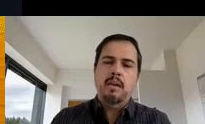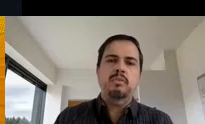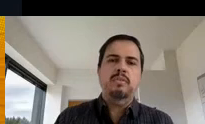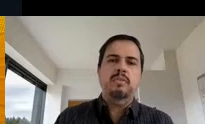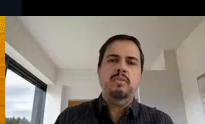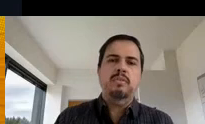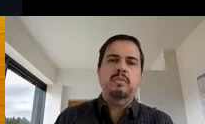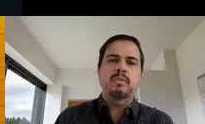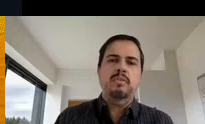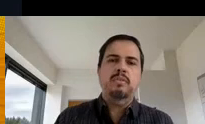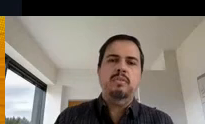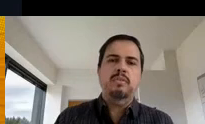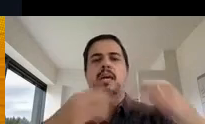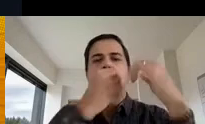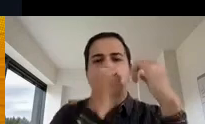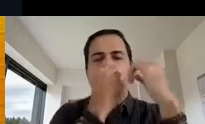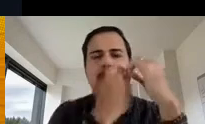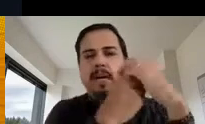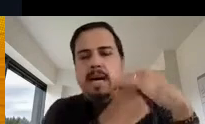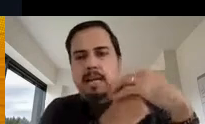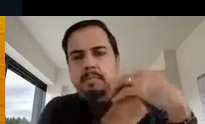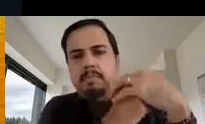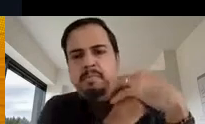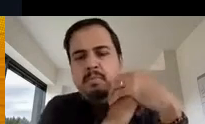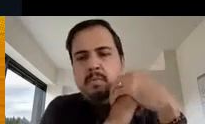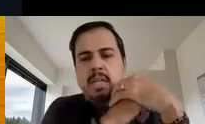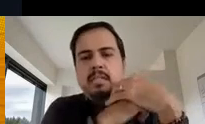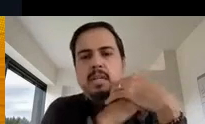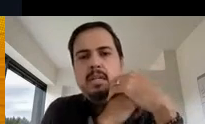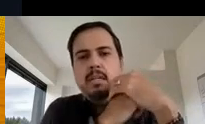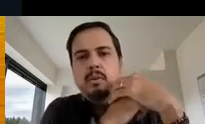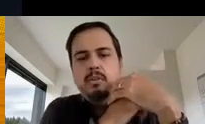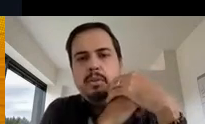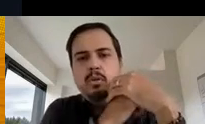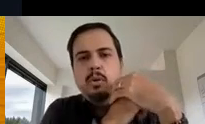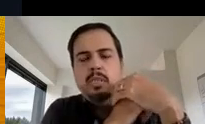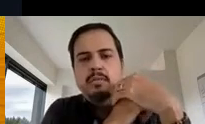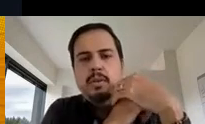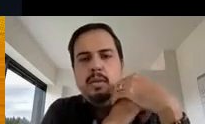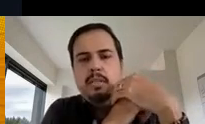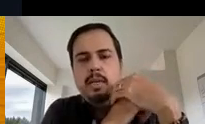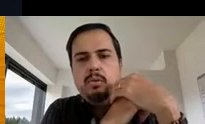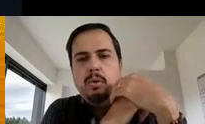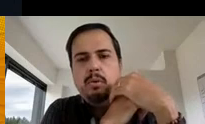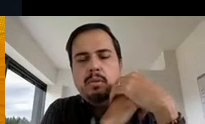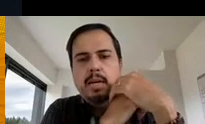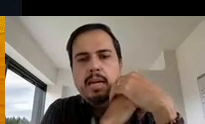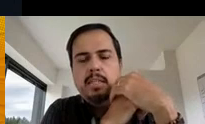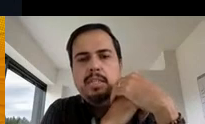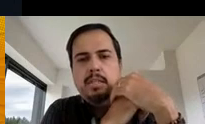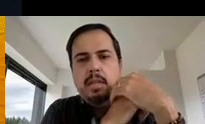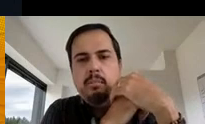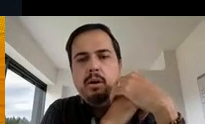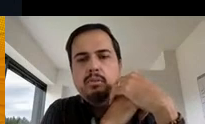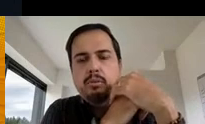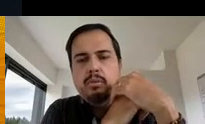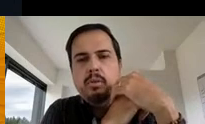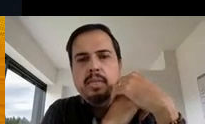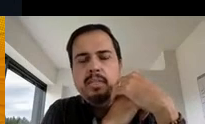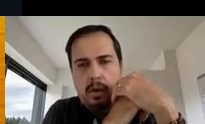vezes. Claro que isso não vai ser todo mundo, vai ser muita gente. Conta bancária. 30 e tantos milhões de pessoas tiveram acesso à conta